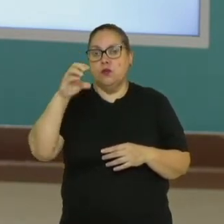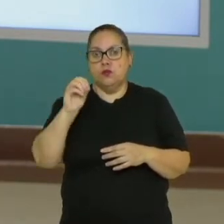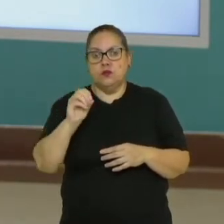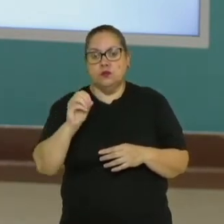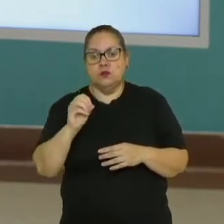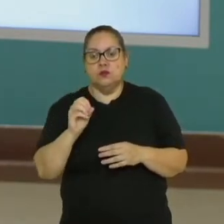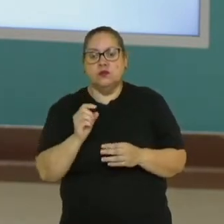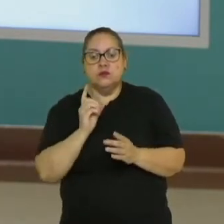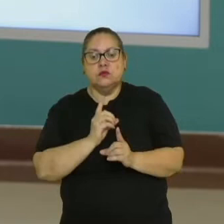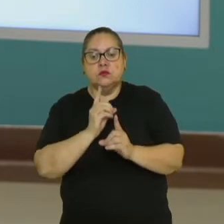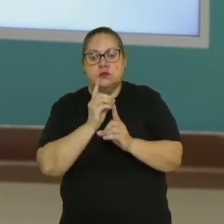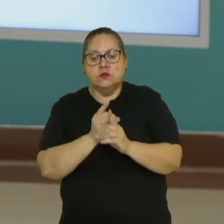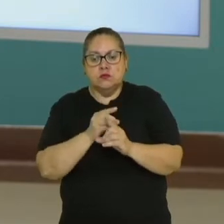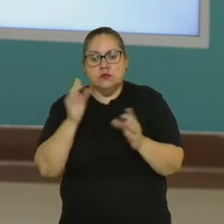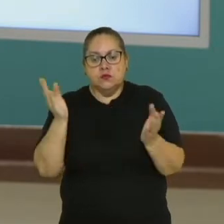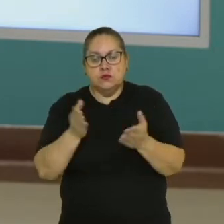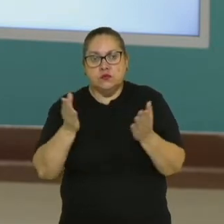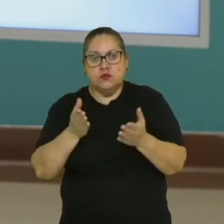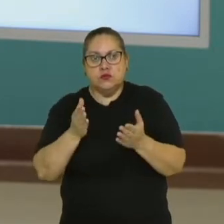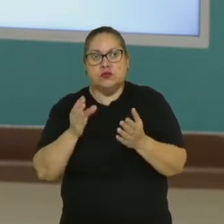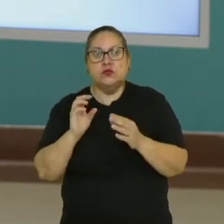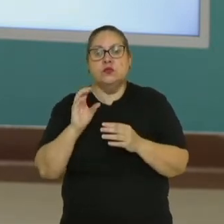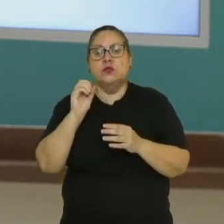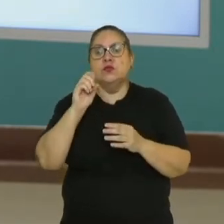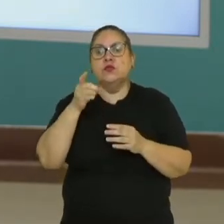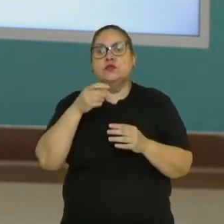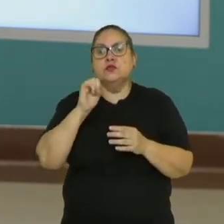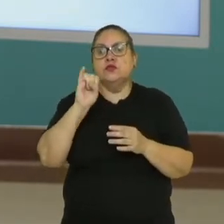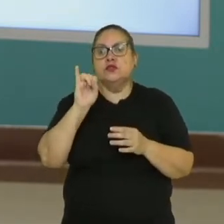na atmosfera atual. Quando a